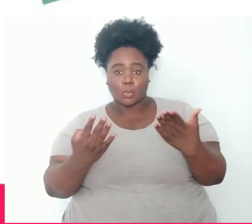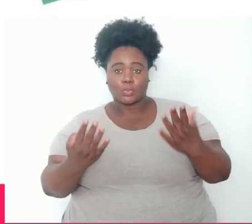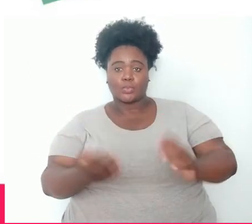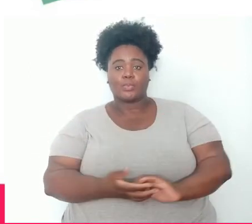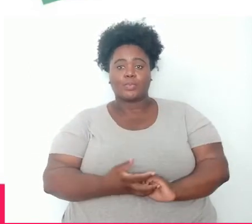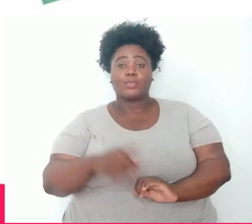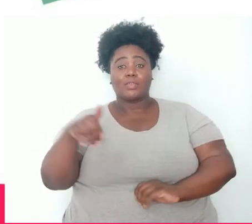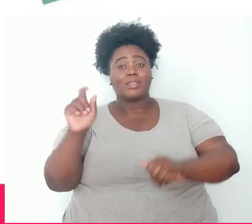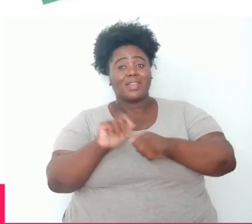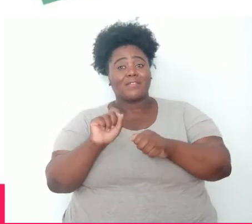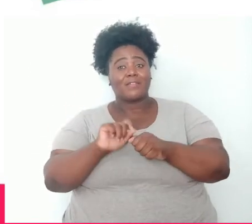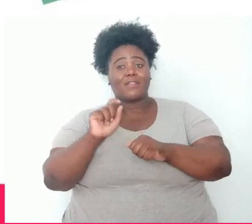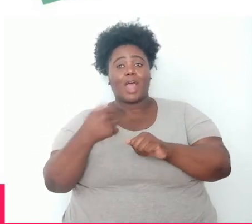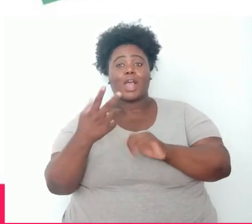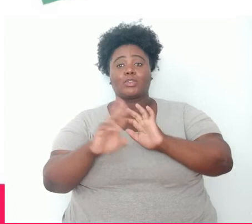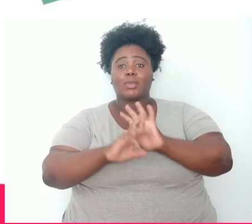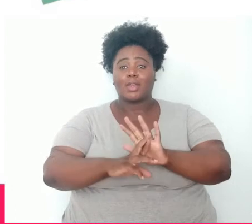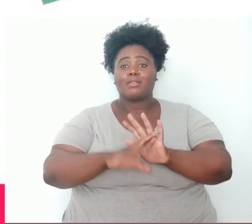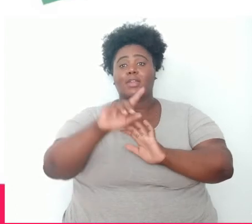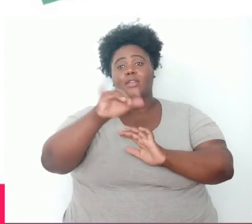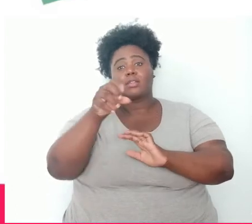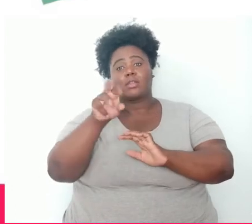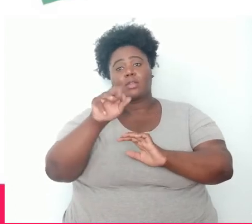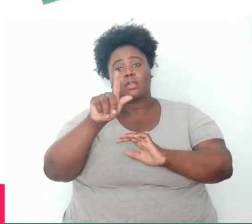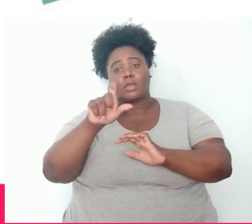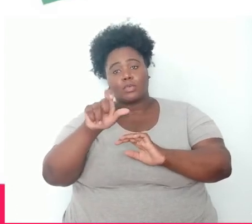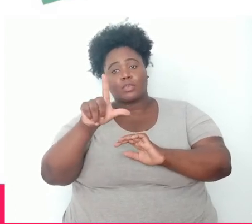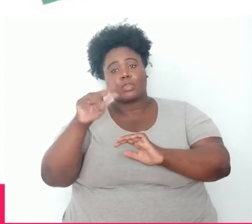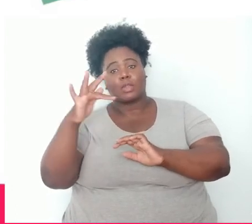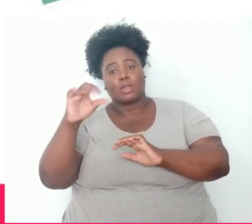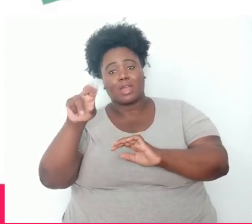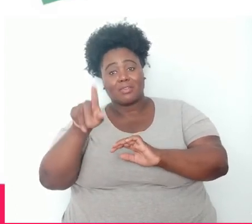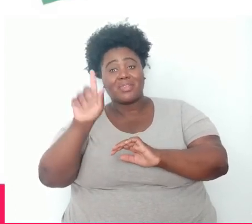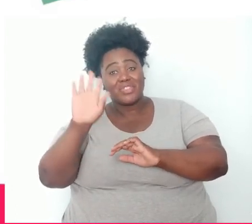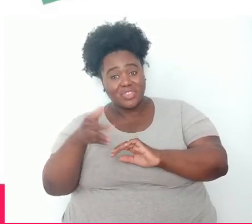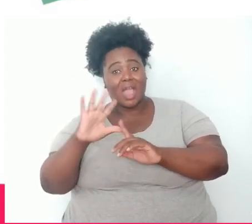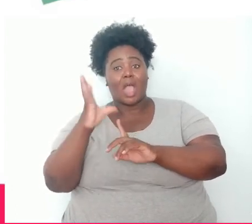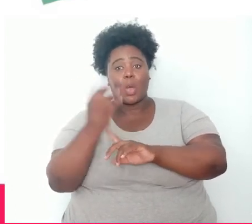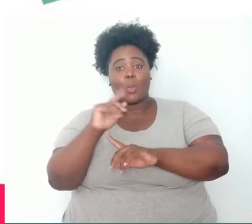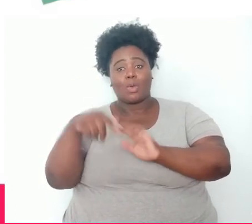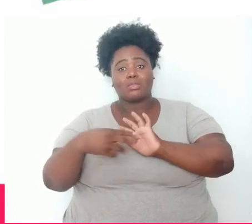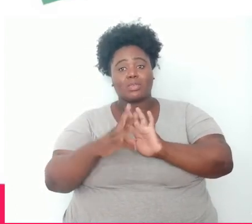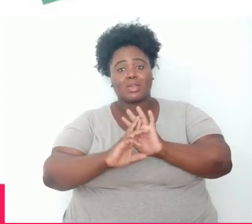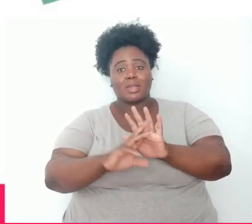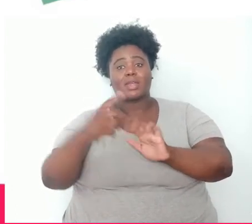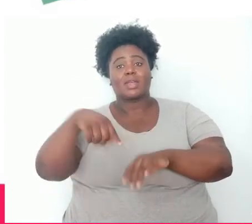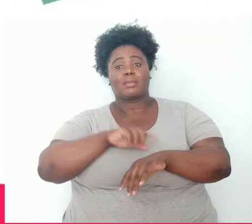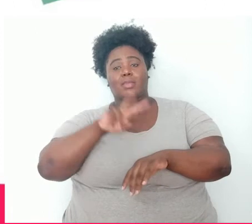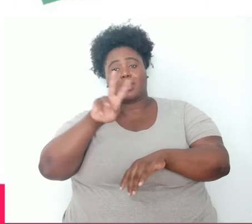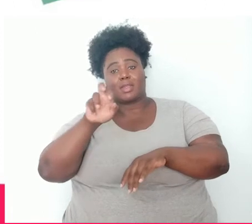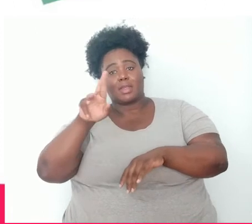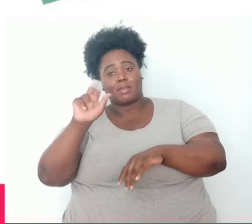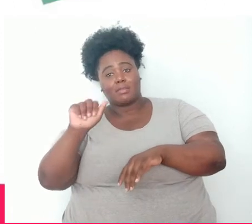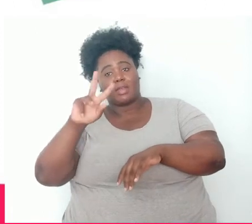faz uma referência ao Jorge Lafon, que já era um ator que, né, representa a Vera Verão para a nossa geração, né? O que